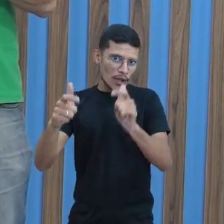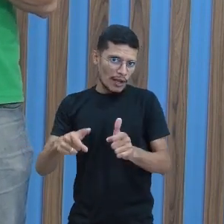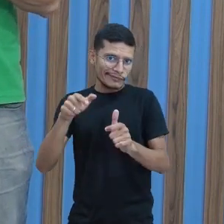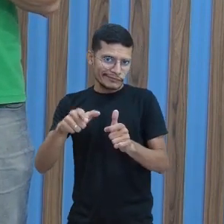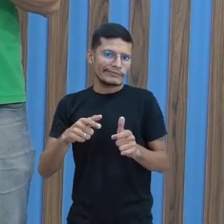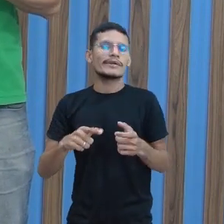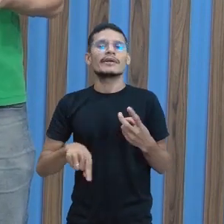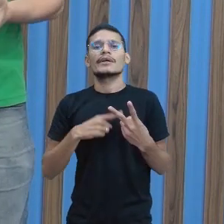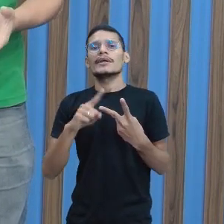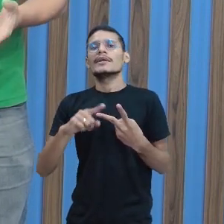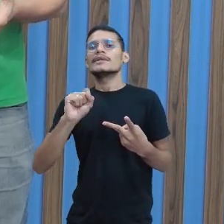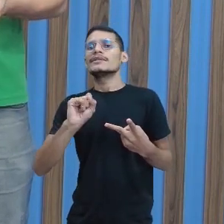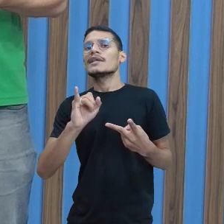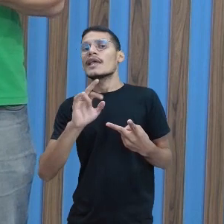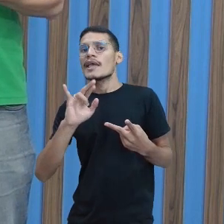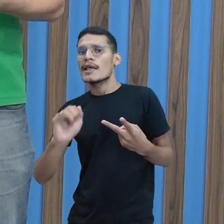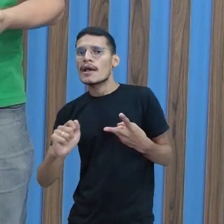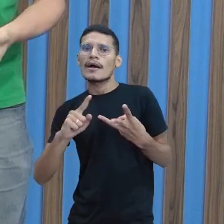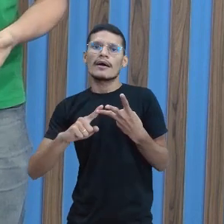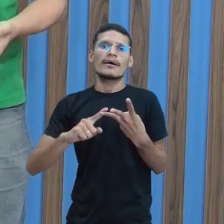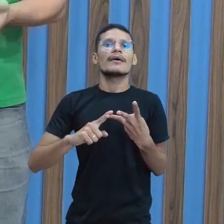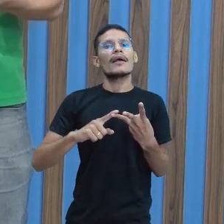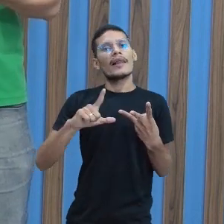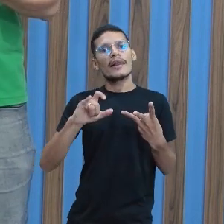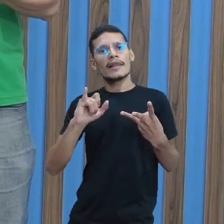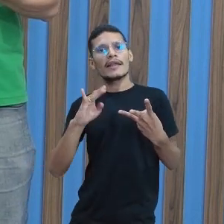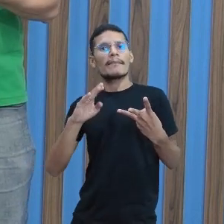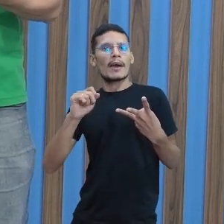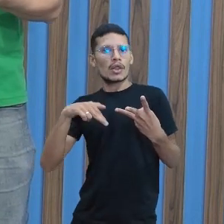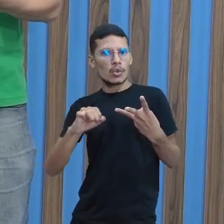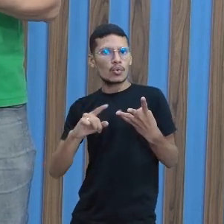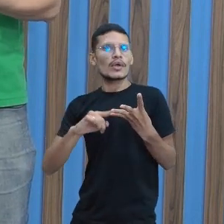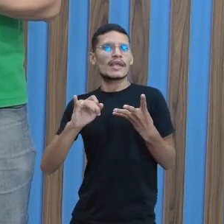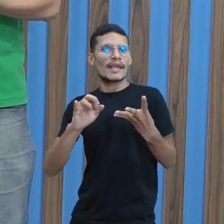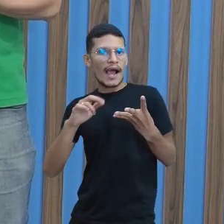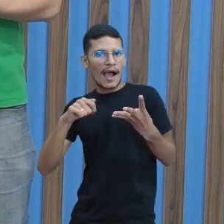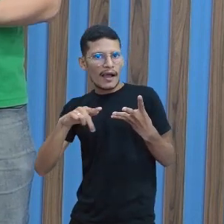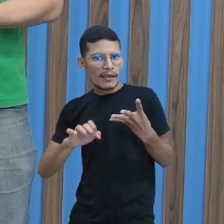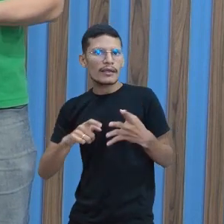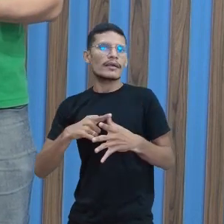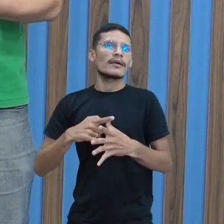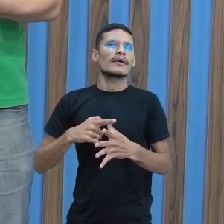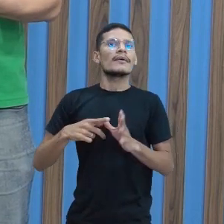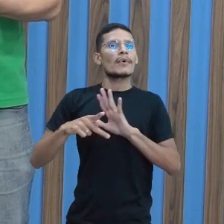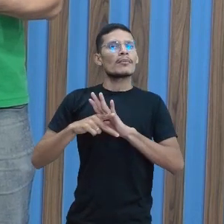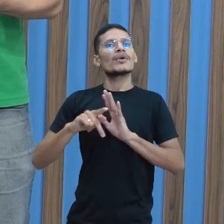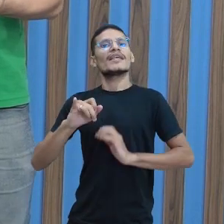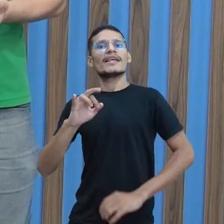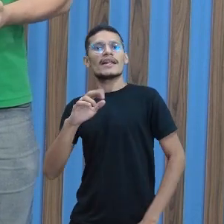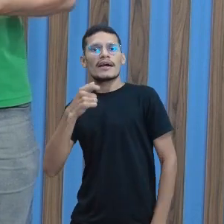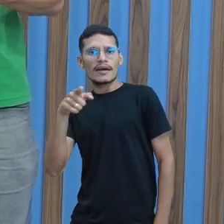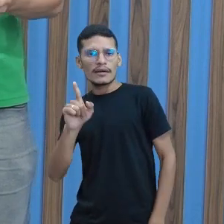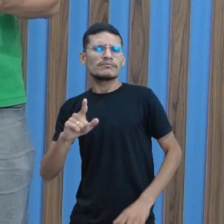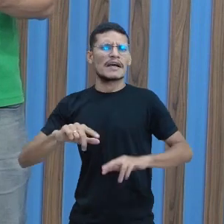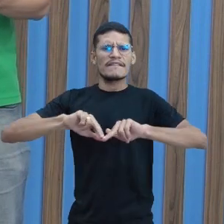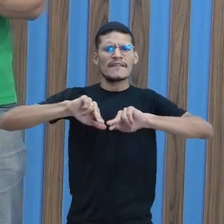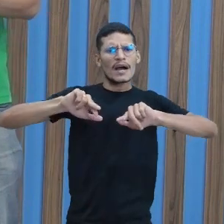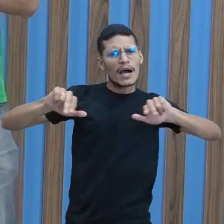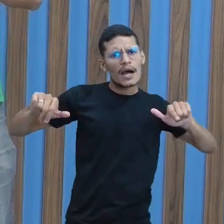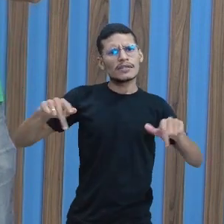gente tem a Síria, o próprio Líbano, o Iraque, parte do Irã, não é? Enfim,